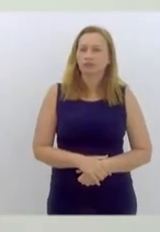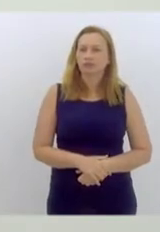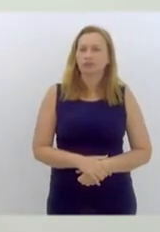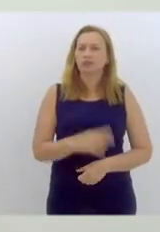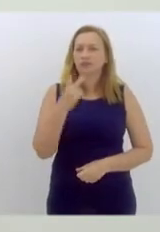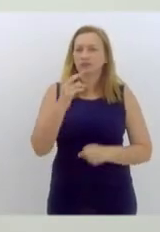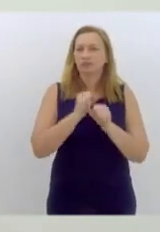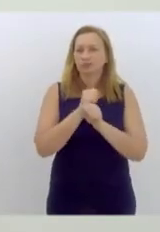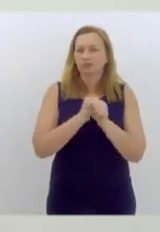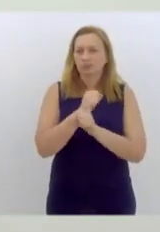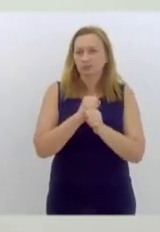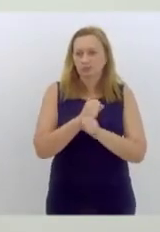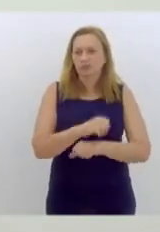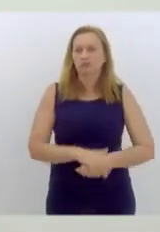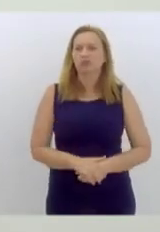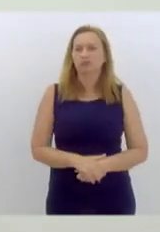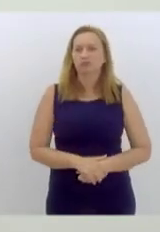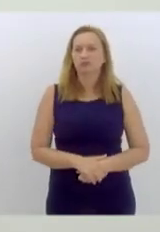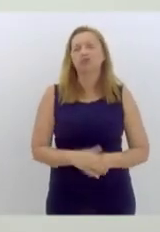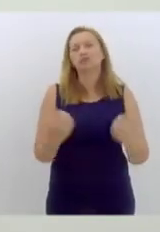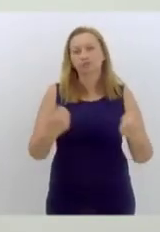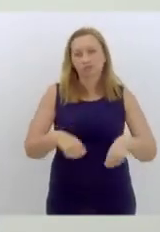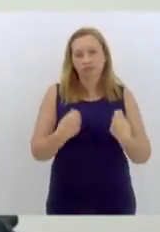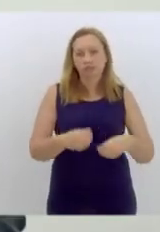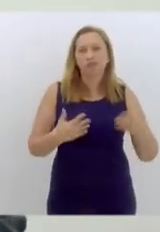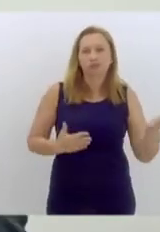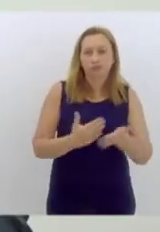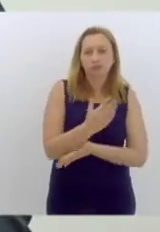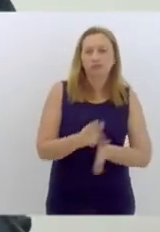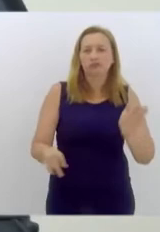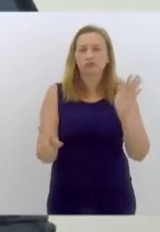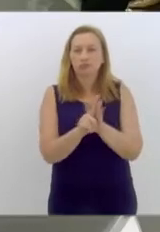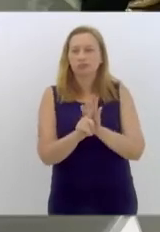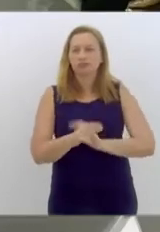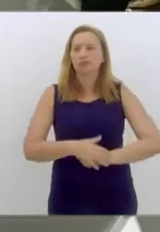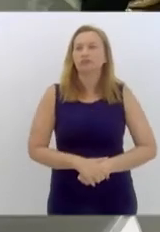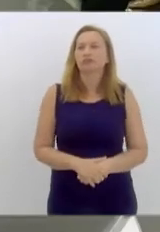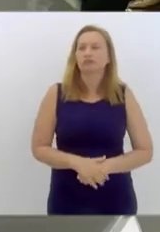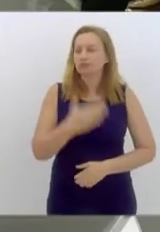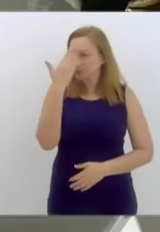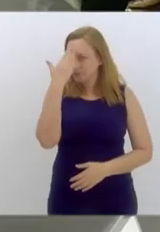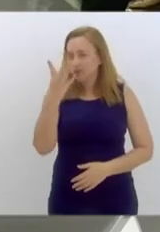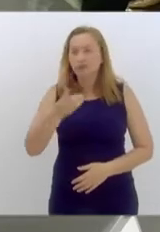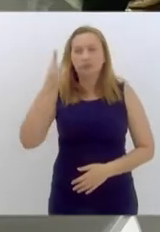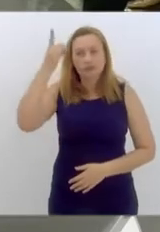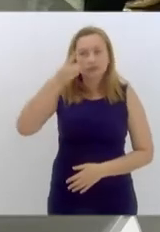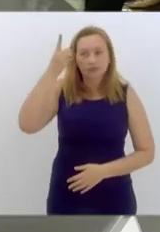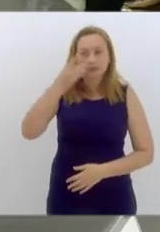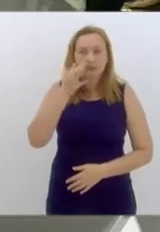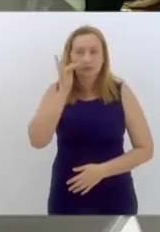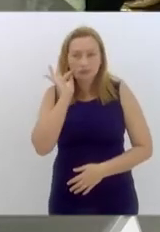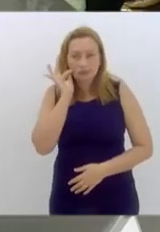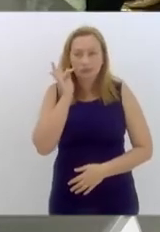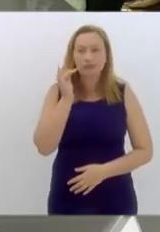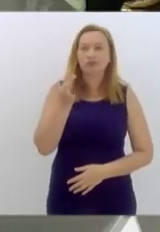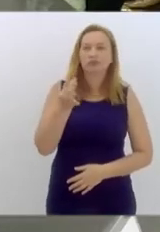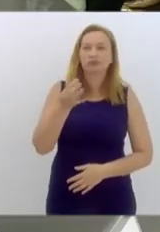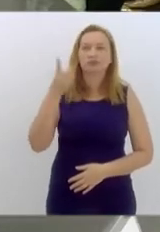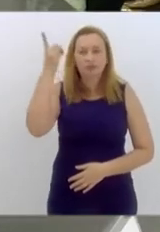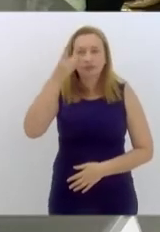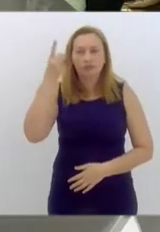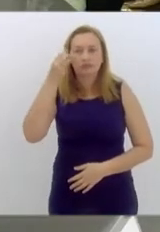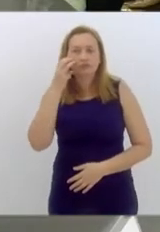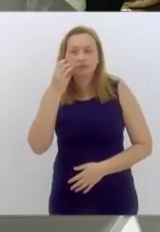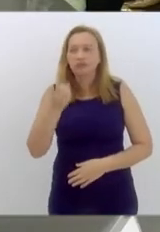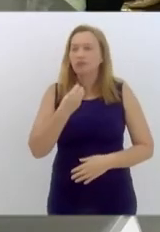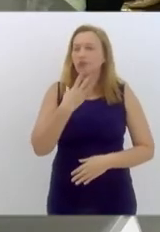2 anos de vigência dessa necessidade de aprovação dessa lei. Obrigado, deputado Serafim. Deputado Valdec Carneiro. Bom dia a